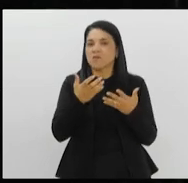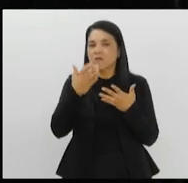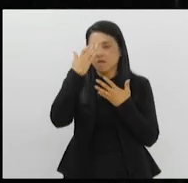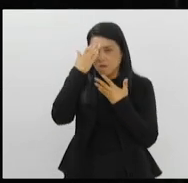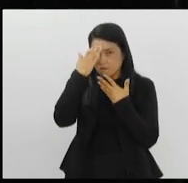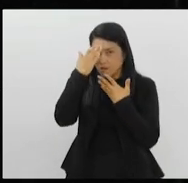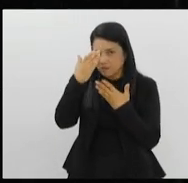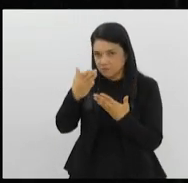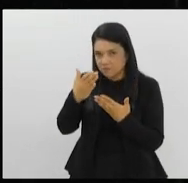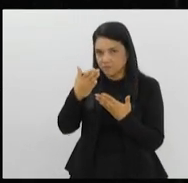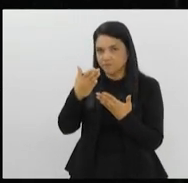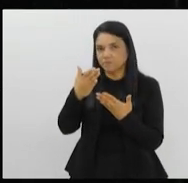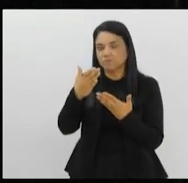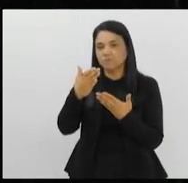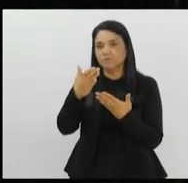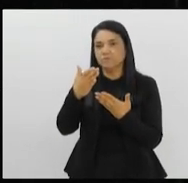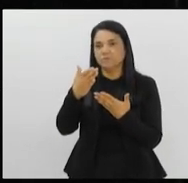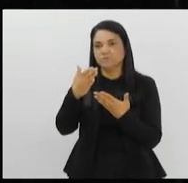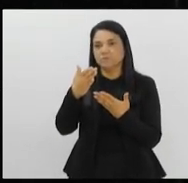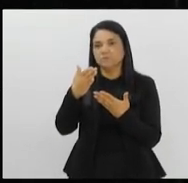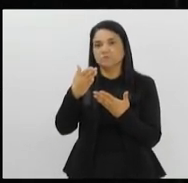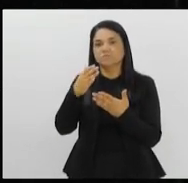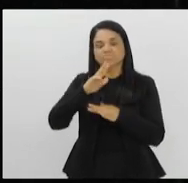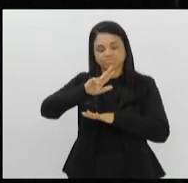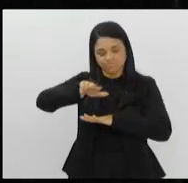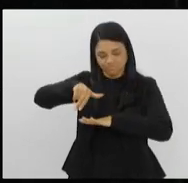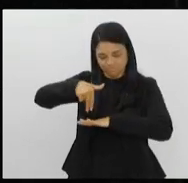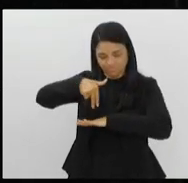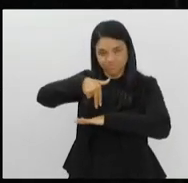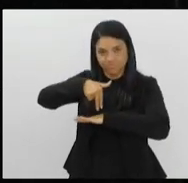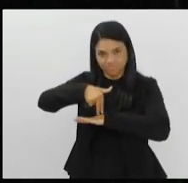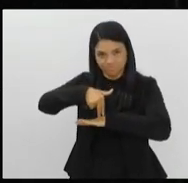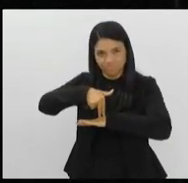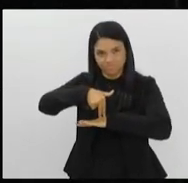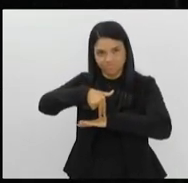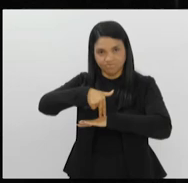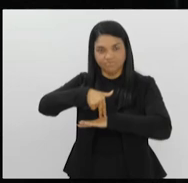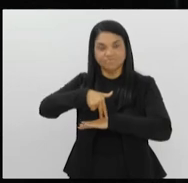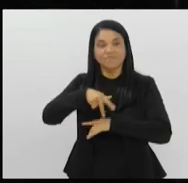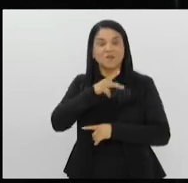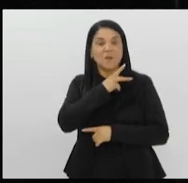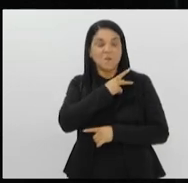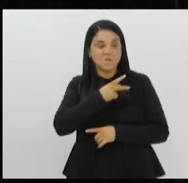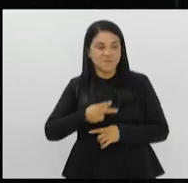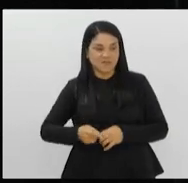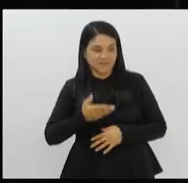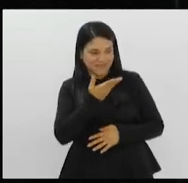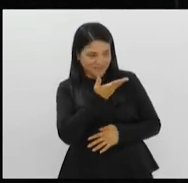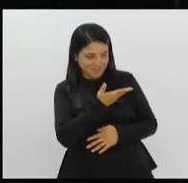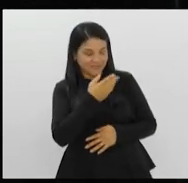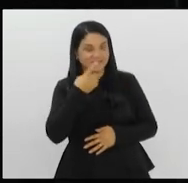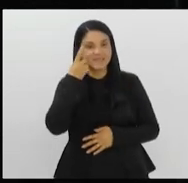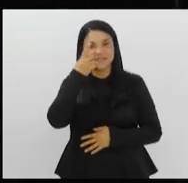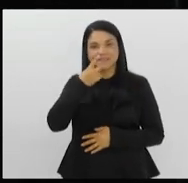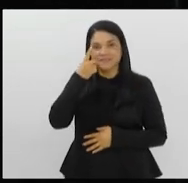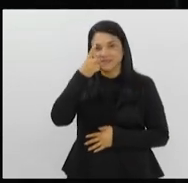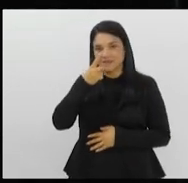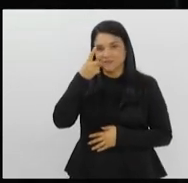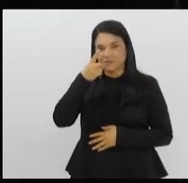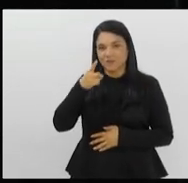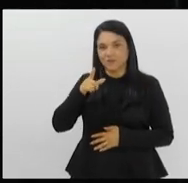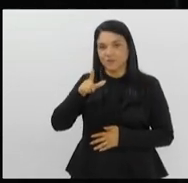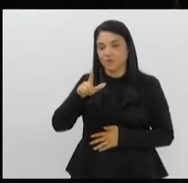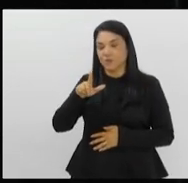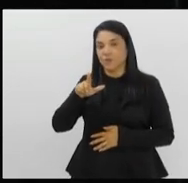uma vez, por estar aqui nessa tribuna, sendo presidida por esse grande deputado